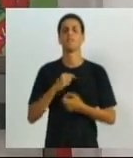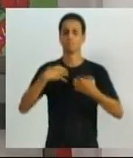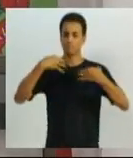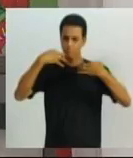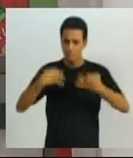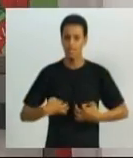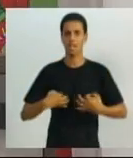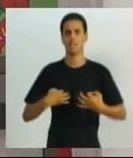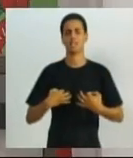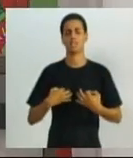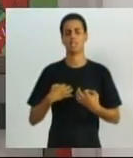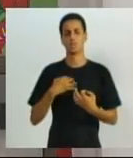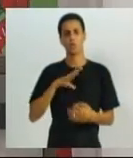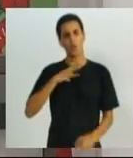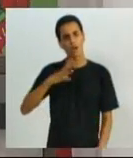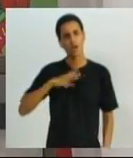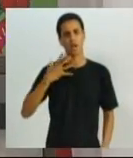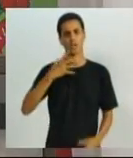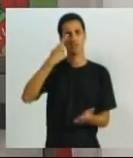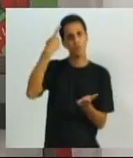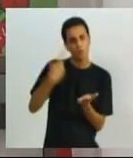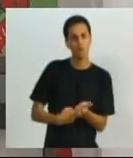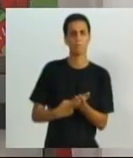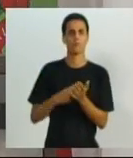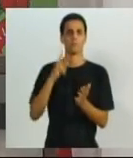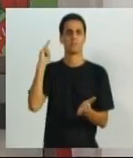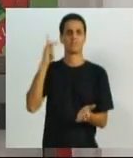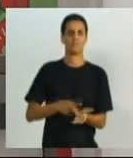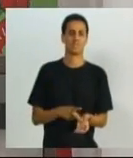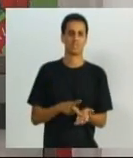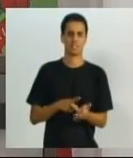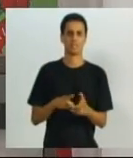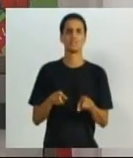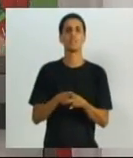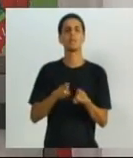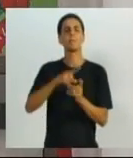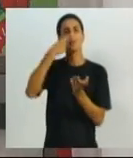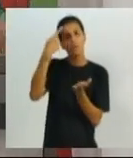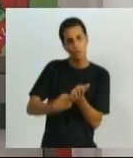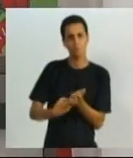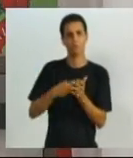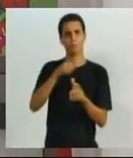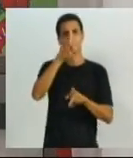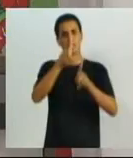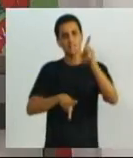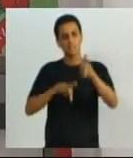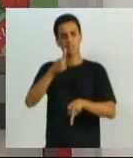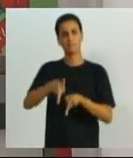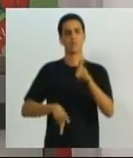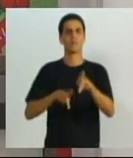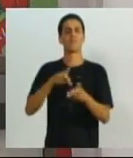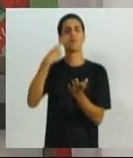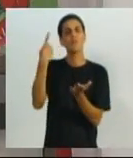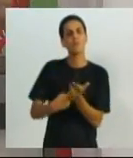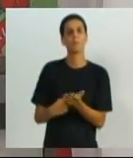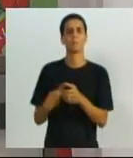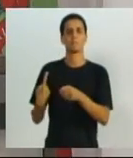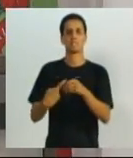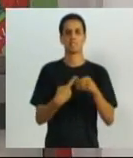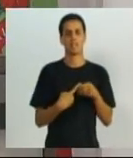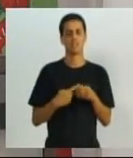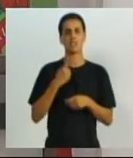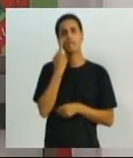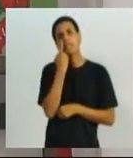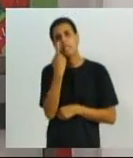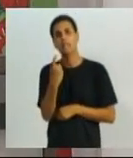honestidade, determinação, compromisso com a verdade, compromisso com o povo, compromisso com a cidade, não com o interesse